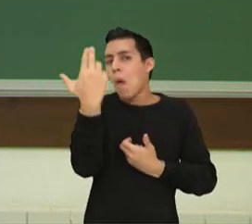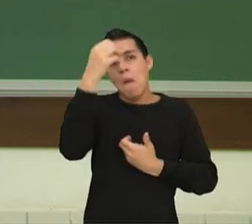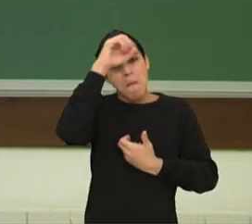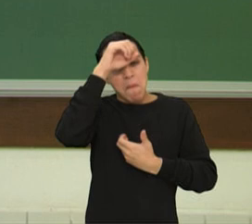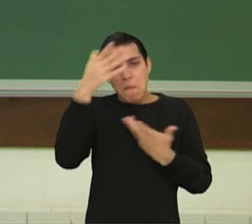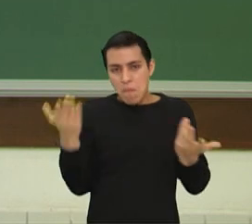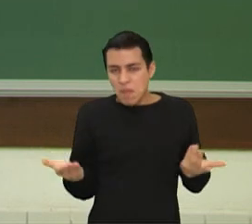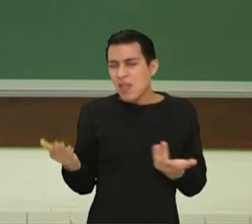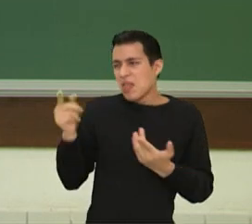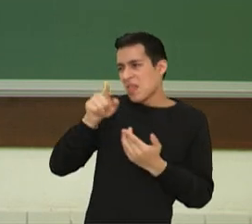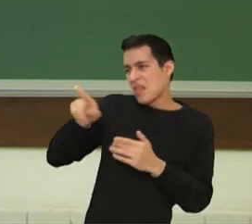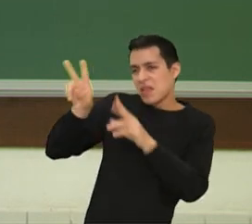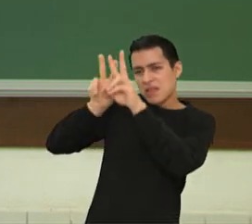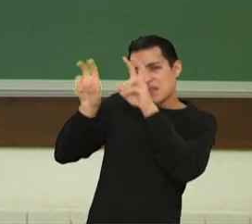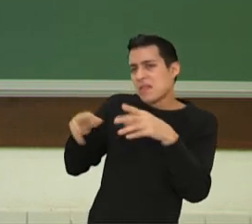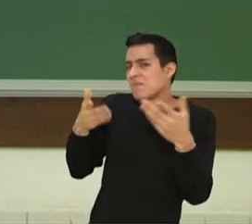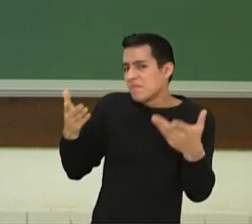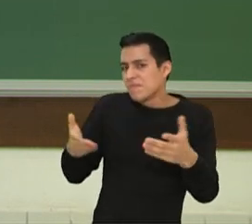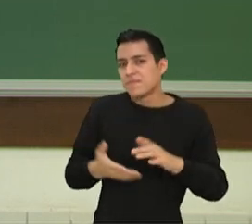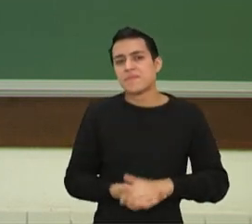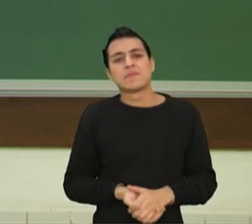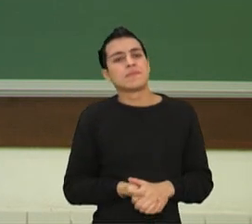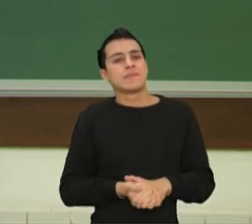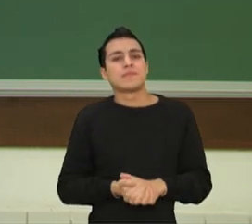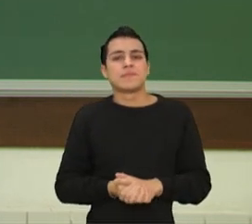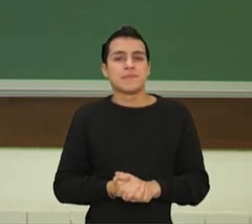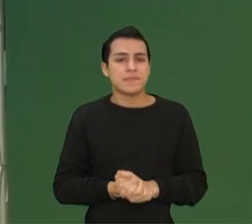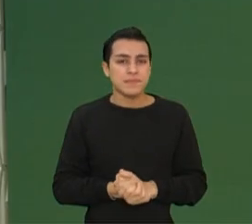sabe aquele tema, aquele assunto.